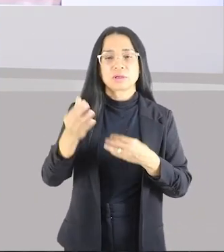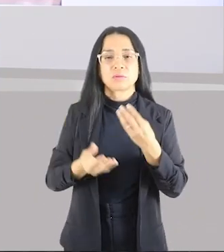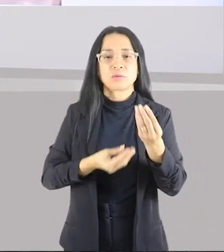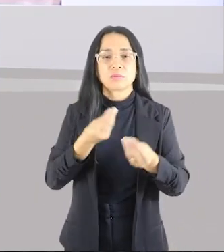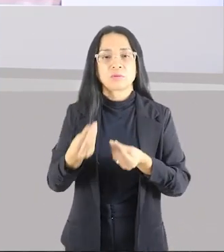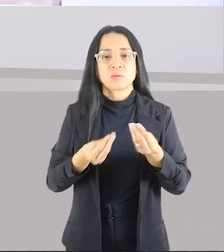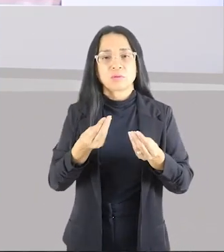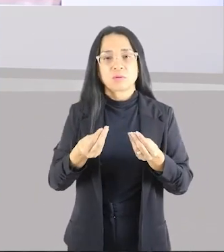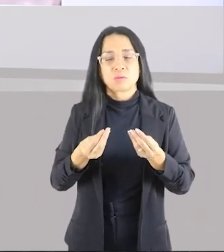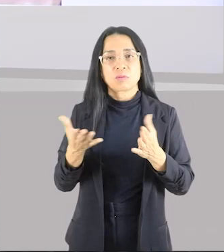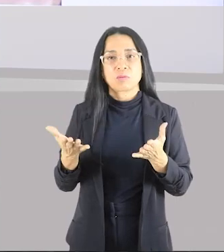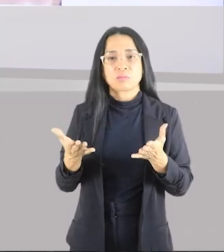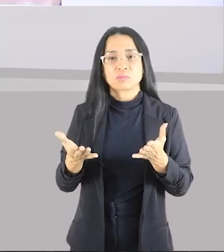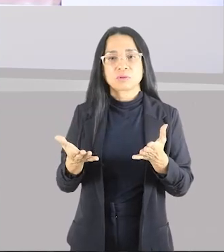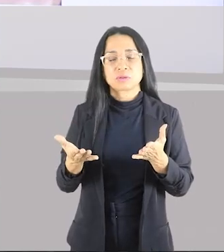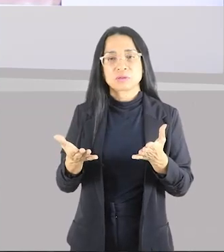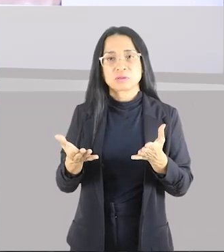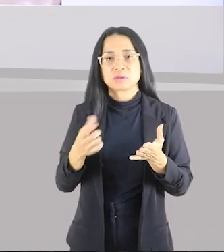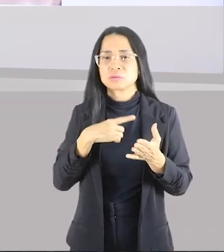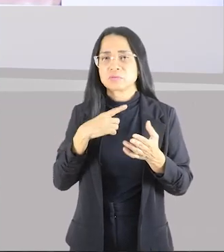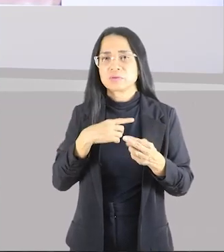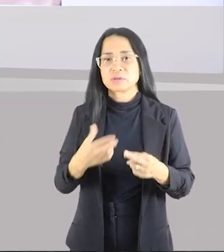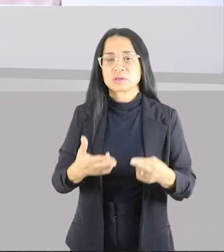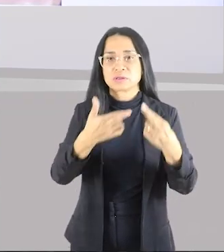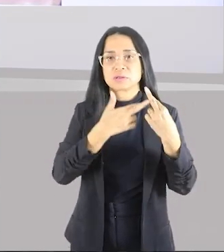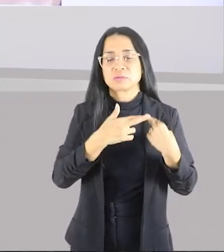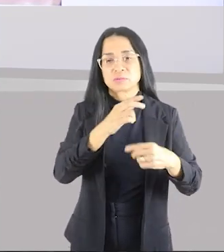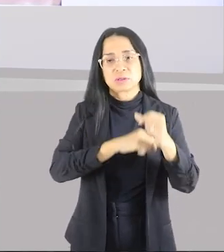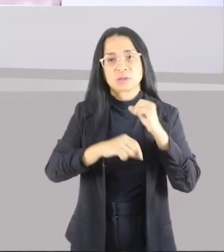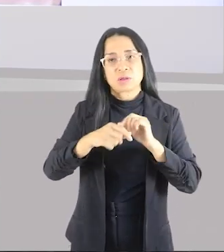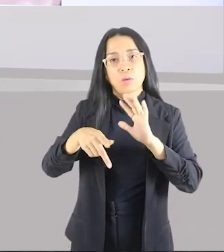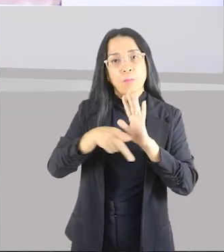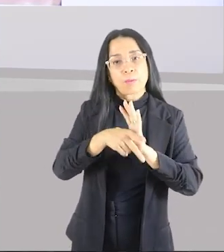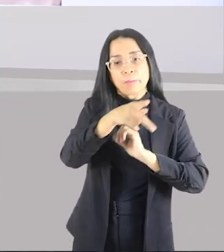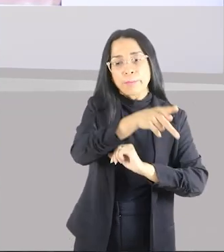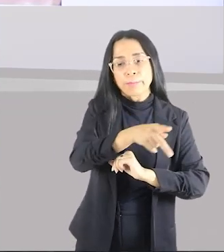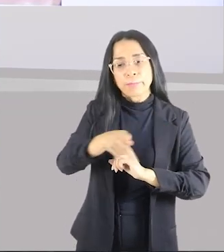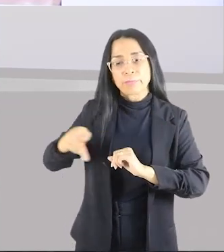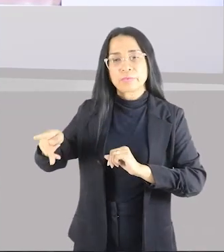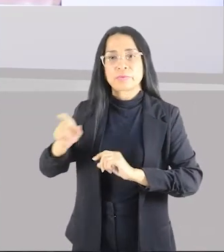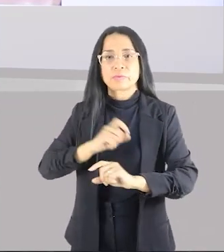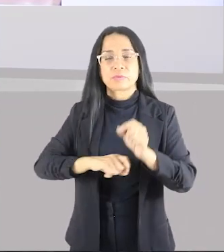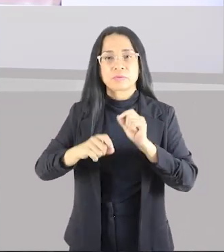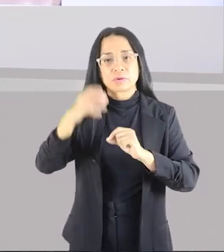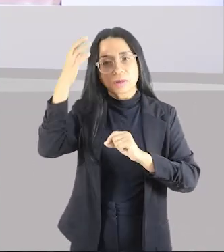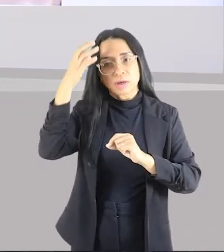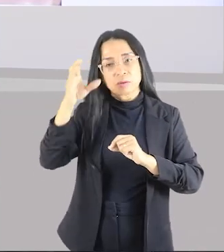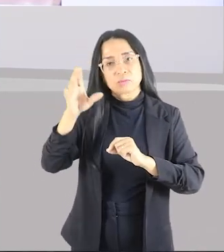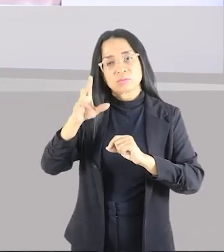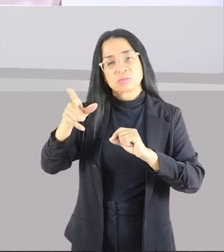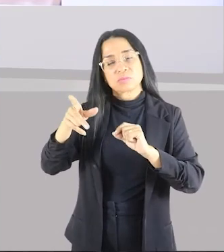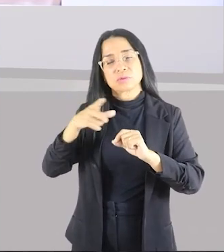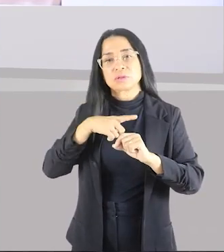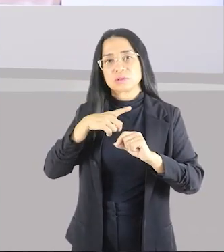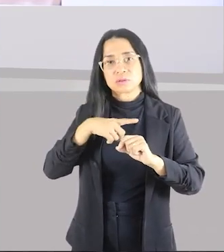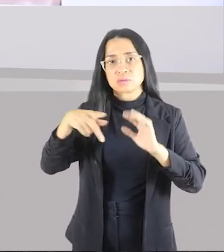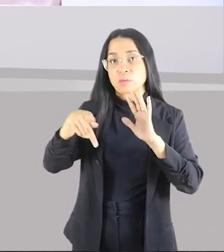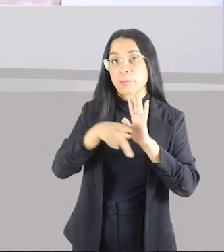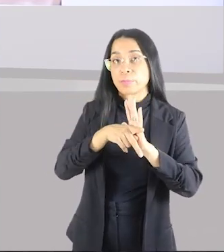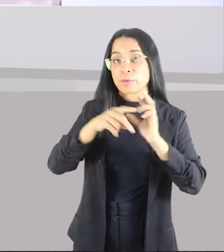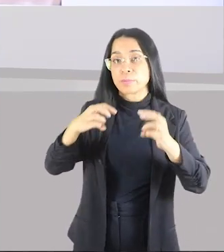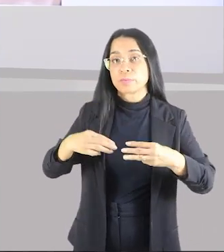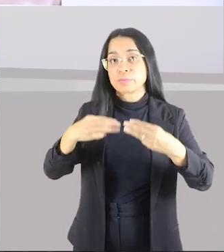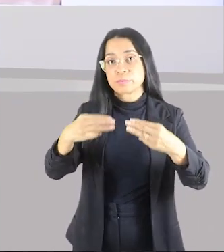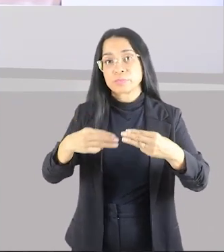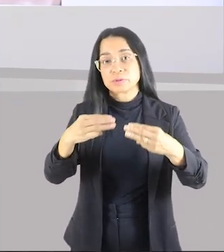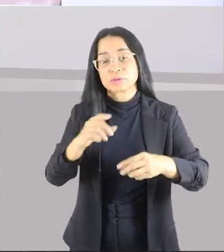se assumisse ali a representação do próprio presidente. Então, a cultura ter o seu próprio ministério, isso também diz